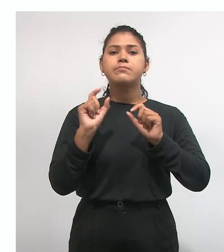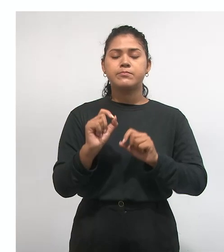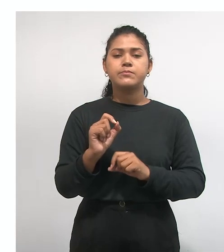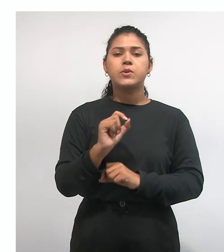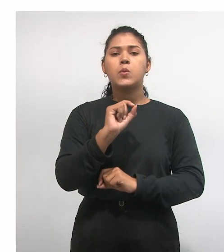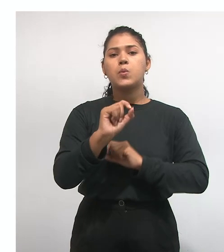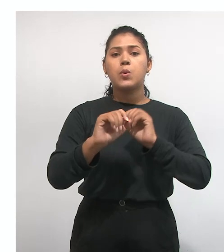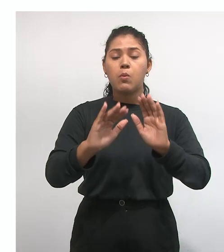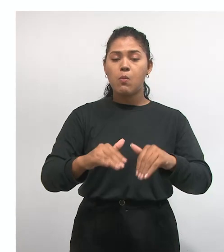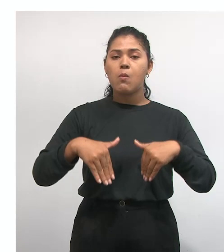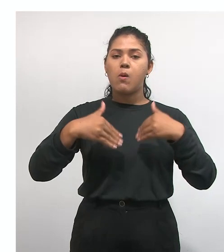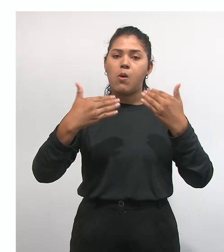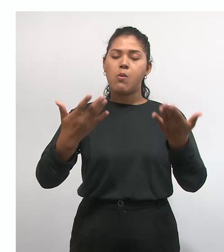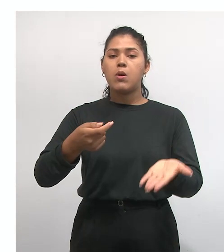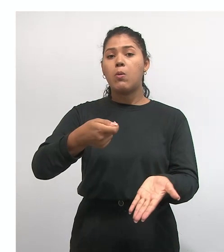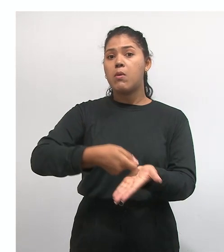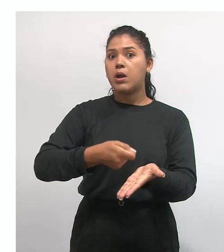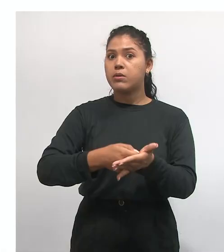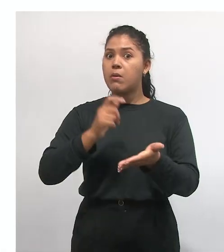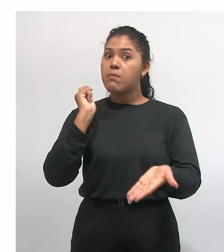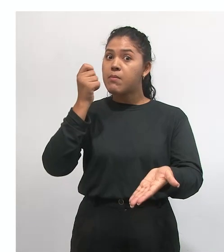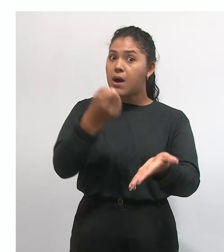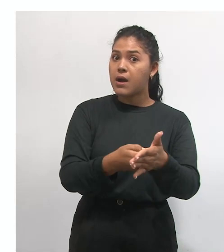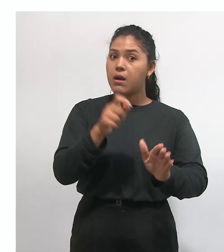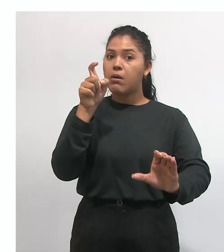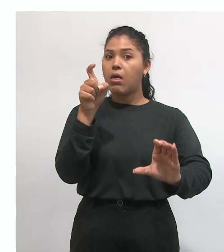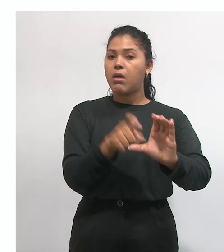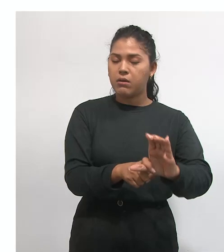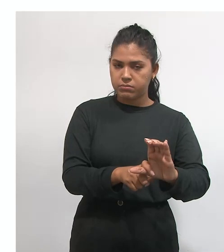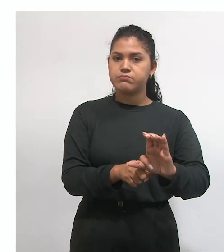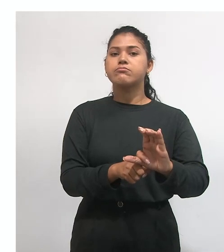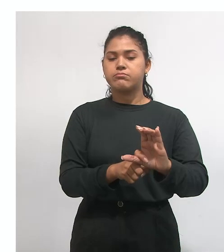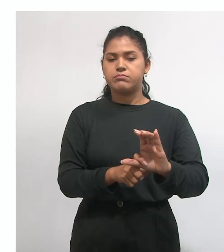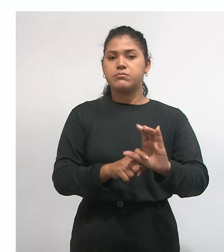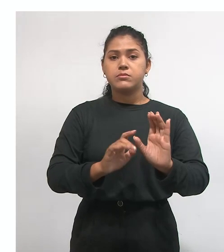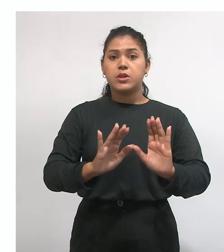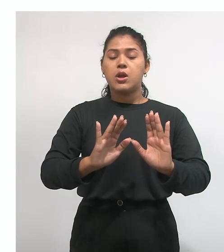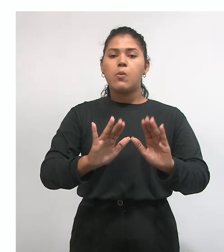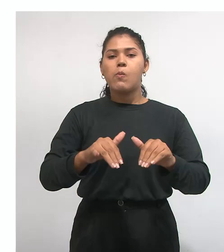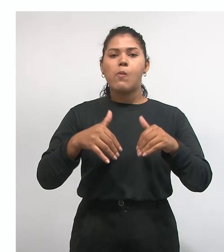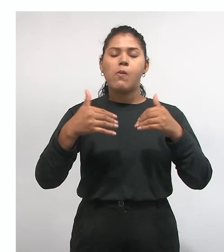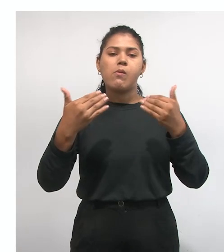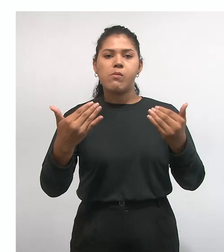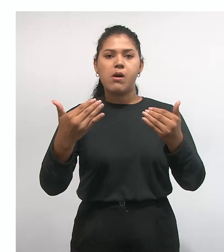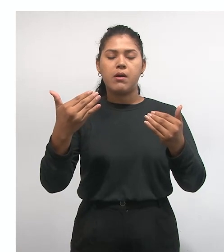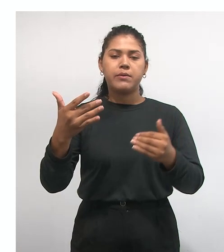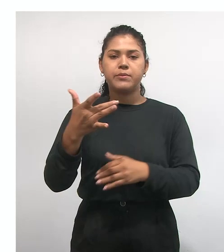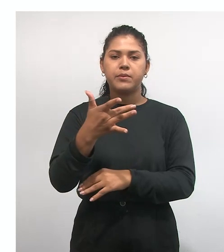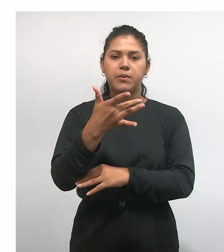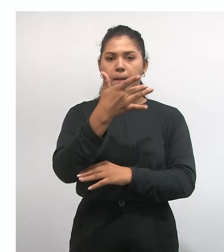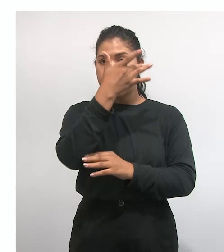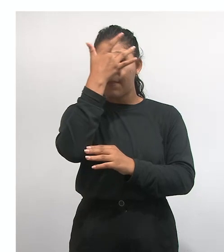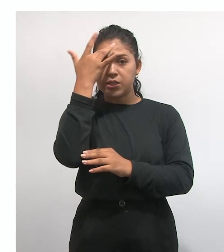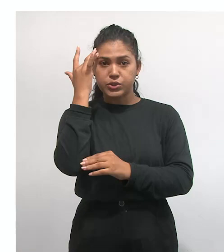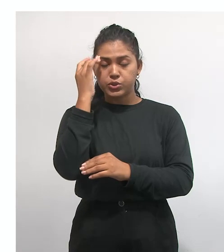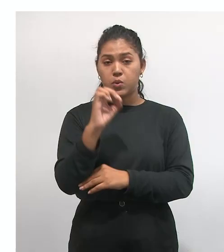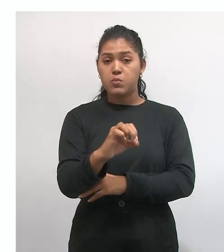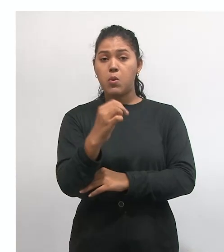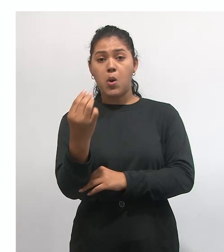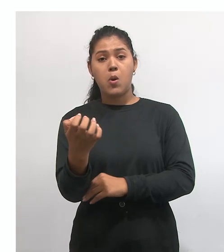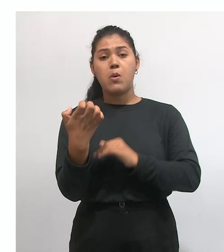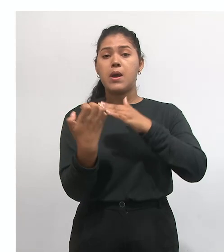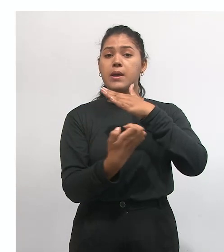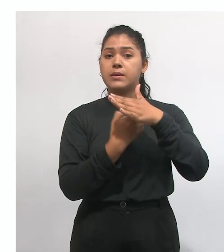será aplicável quando a obrigação nasce originalmente com um determinado sujeito passivo,